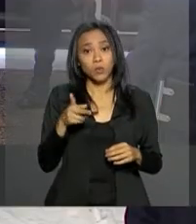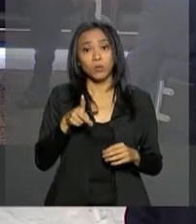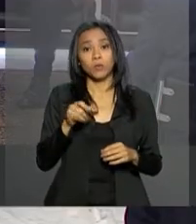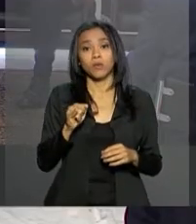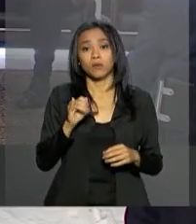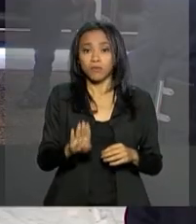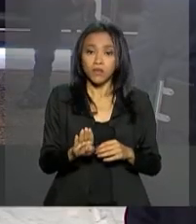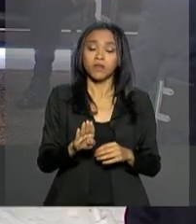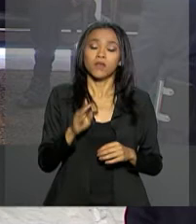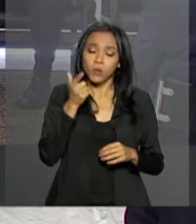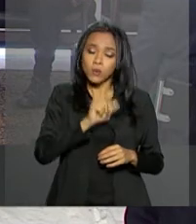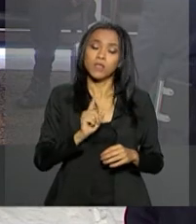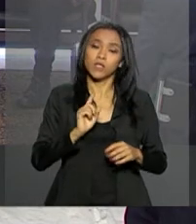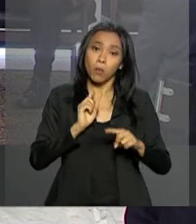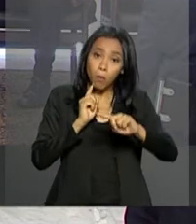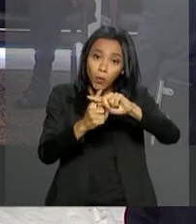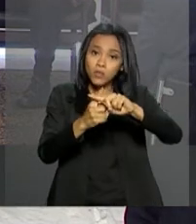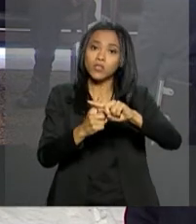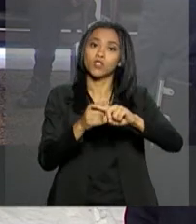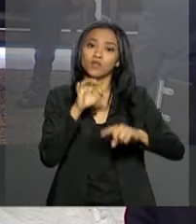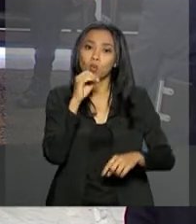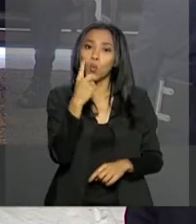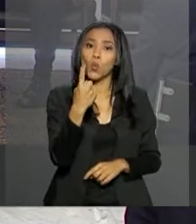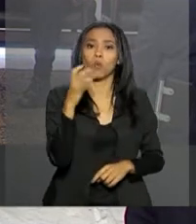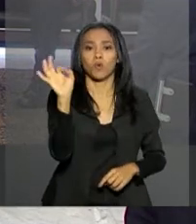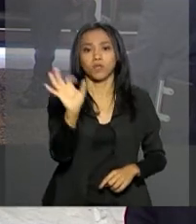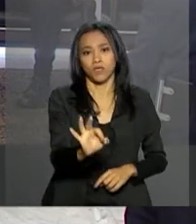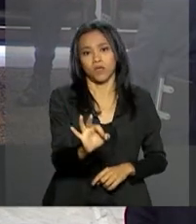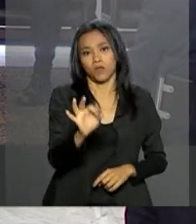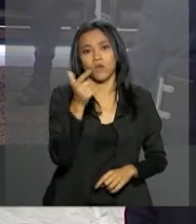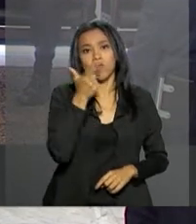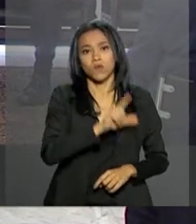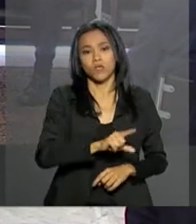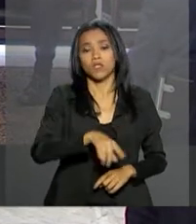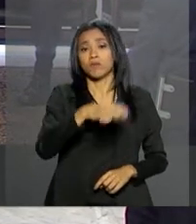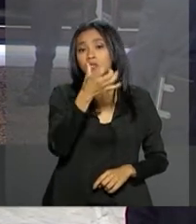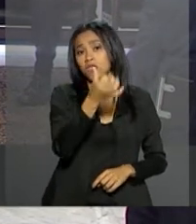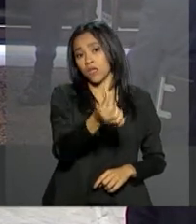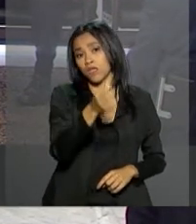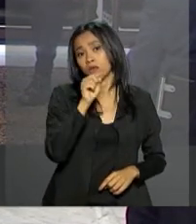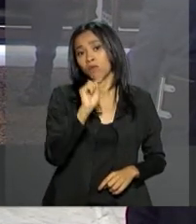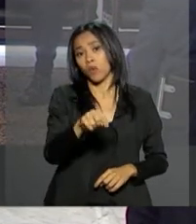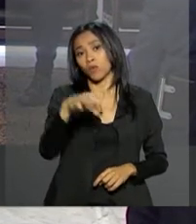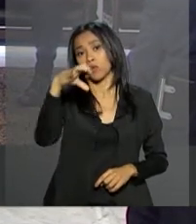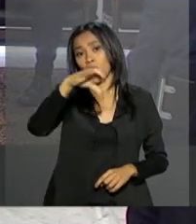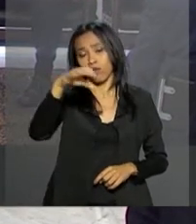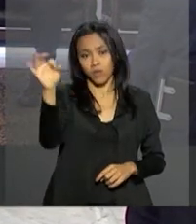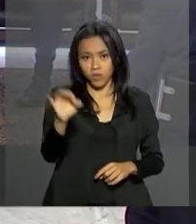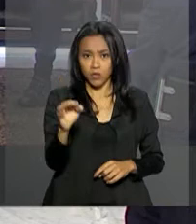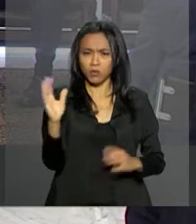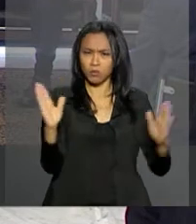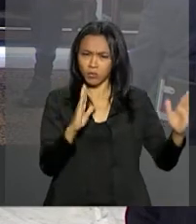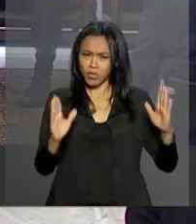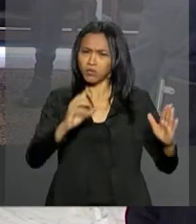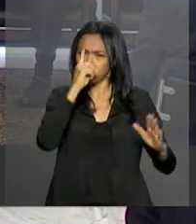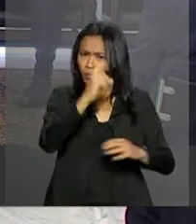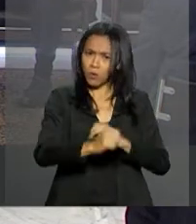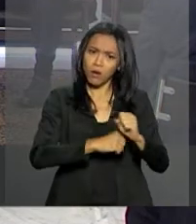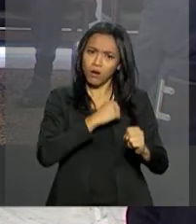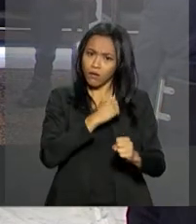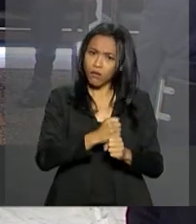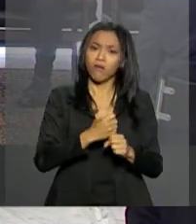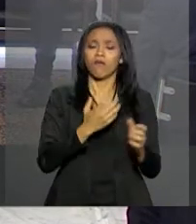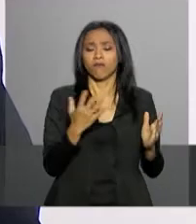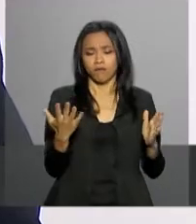a ser positivo em 1 por cento ou seja avançamos 6.9 por cento em um ano e meio de governo e sequencialmente